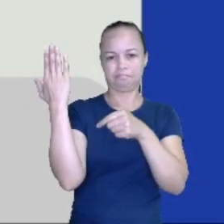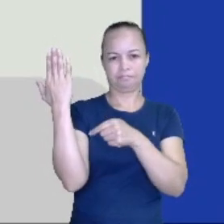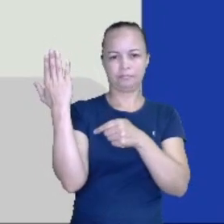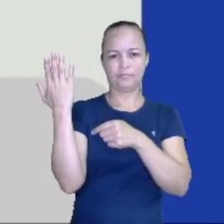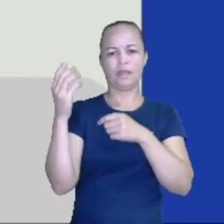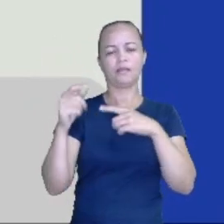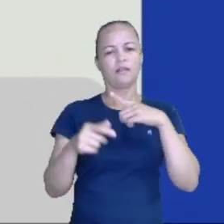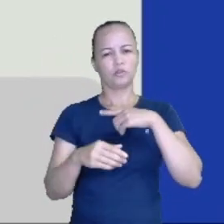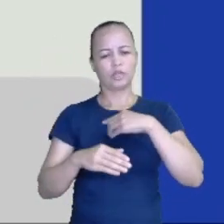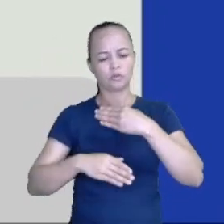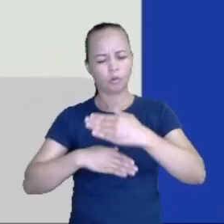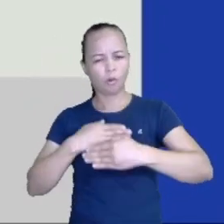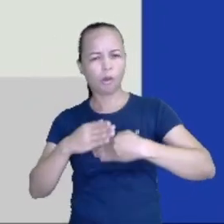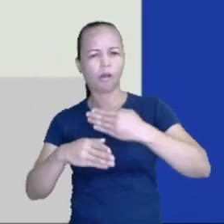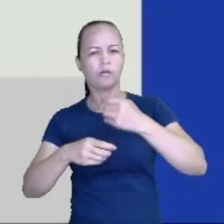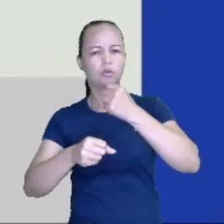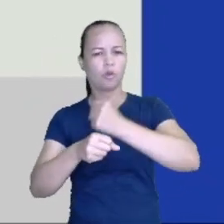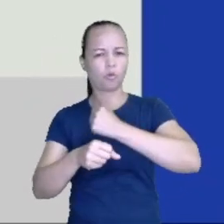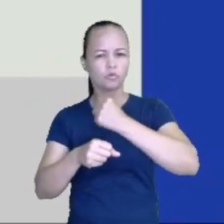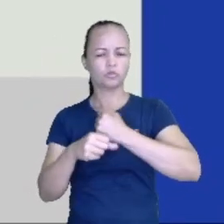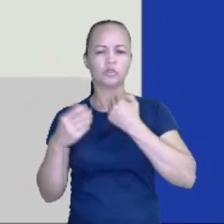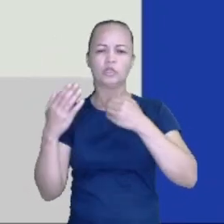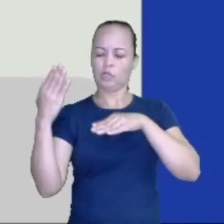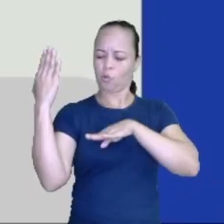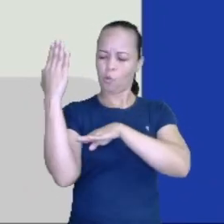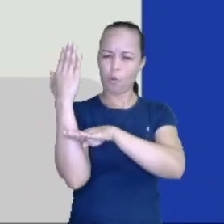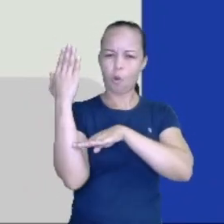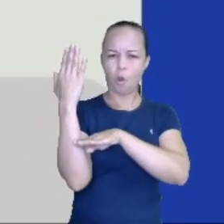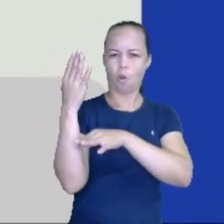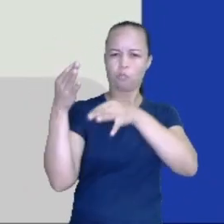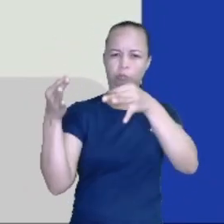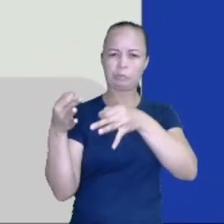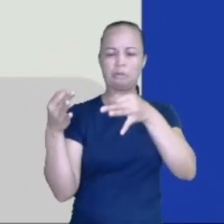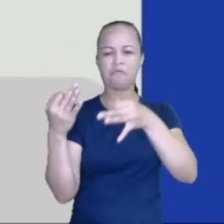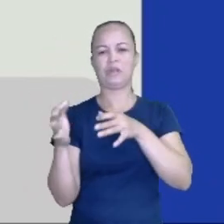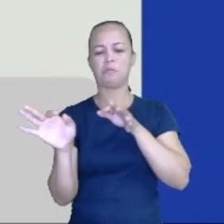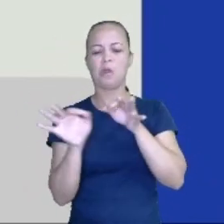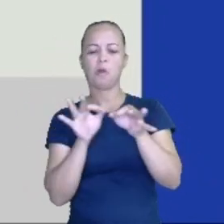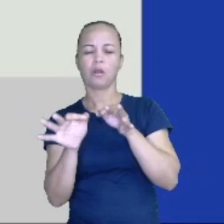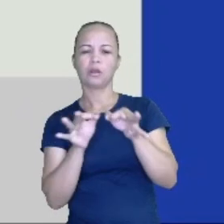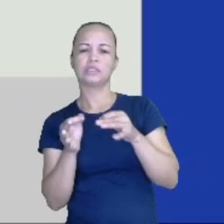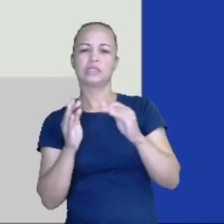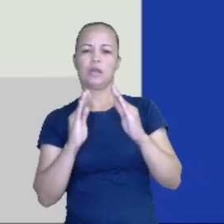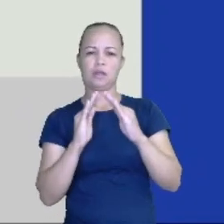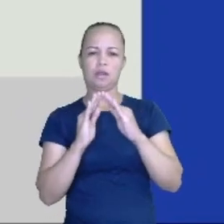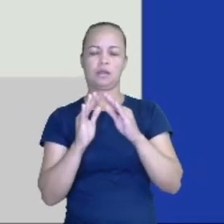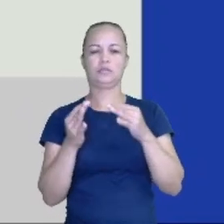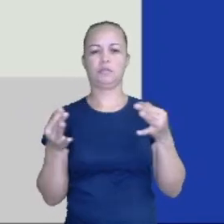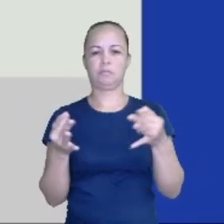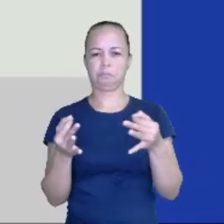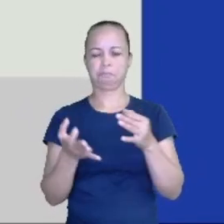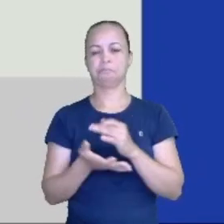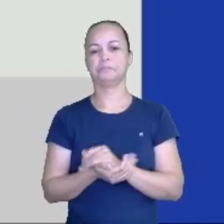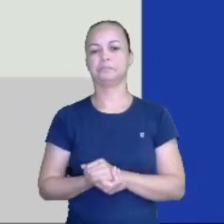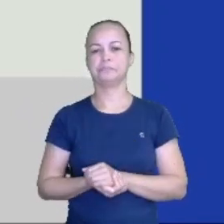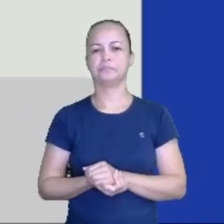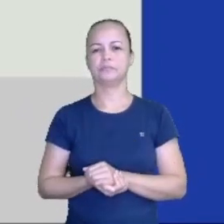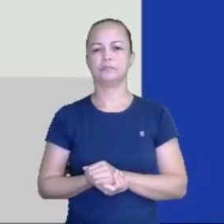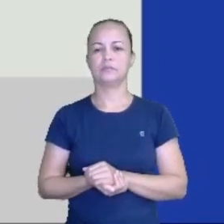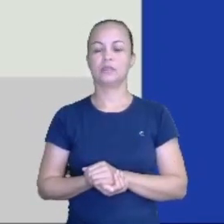toda a construção, todo o corte perfeito para poder fazer o formato da casa todinho. Tá vendo